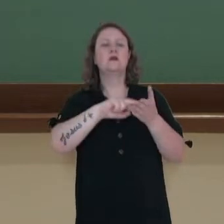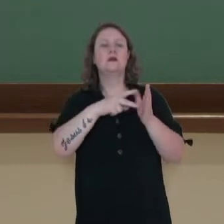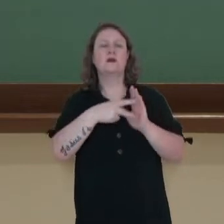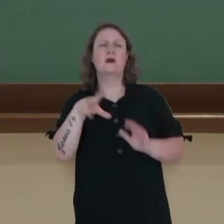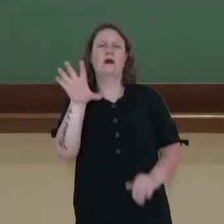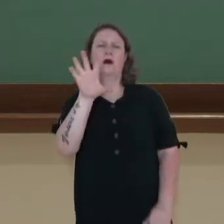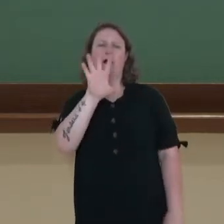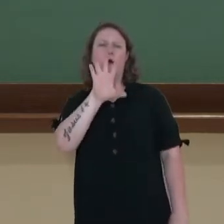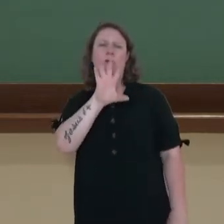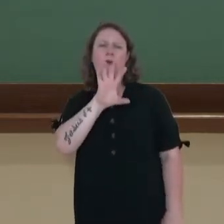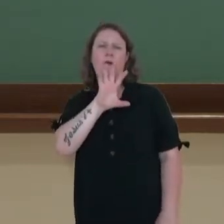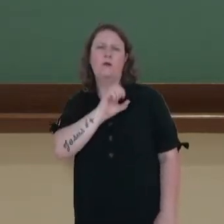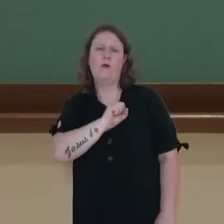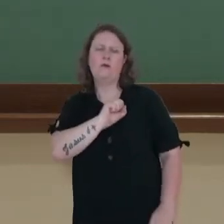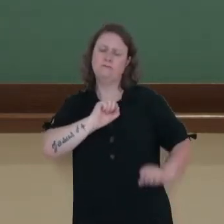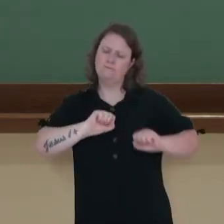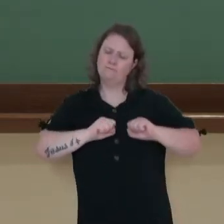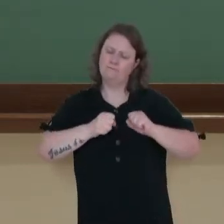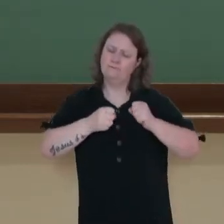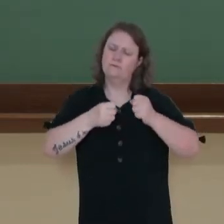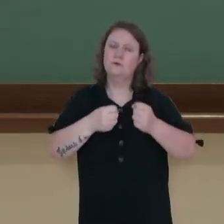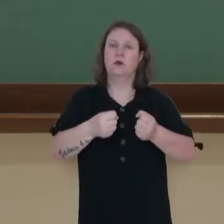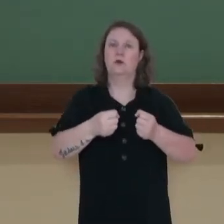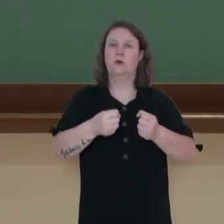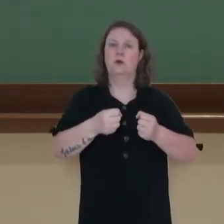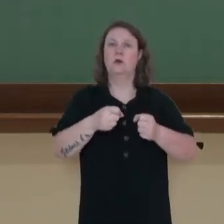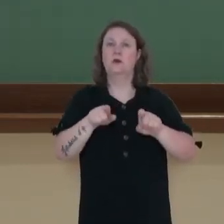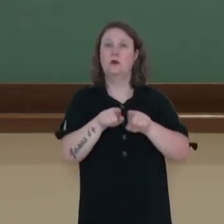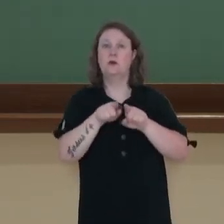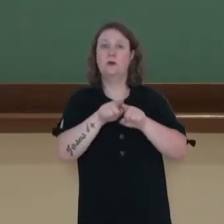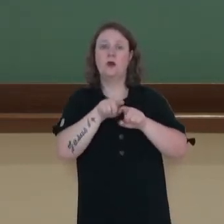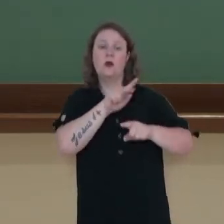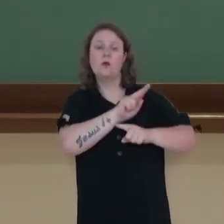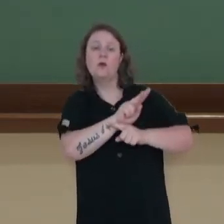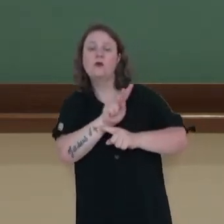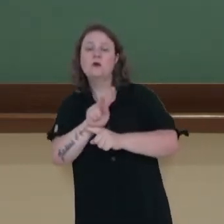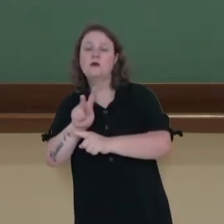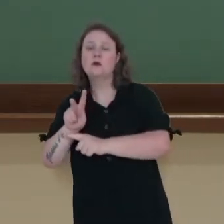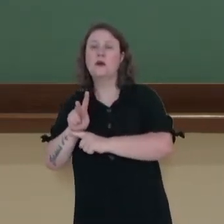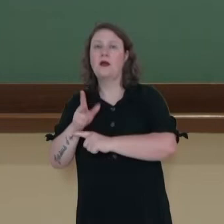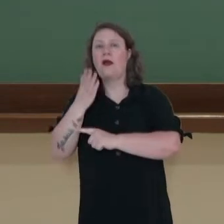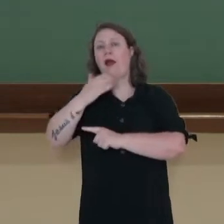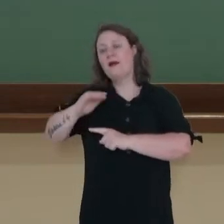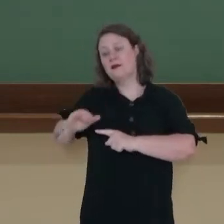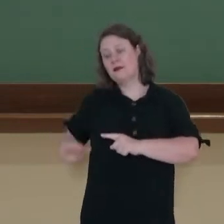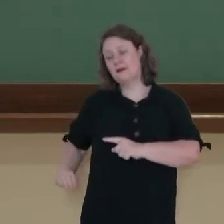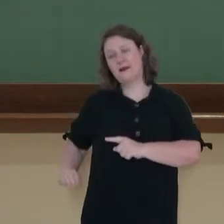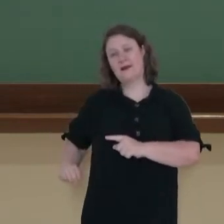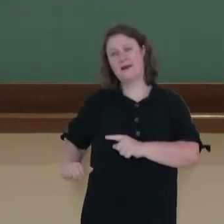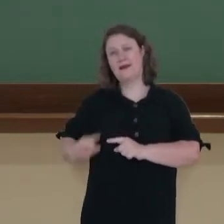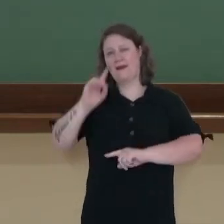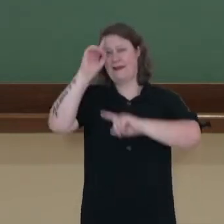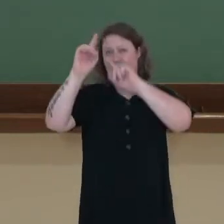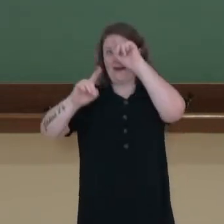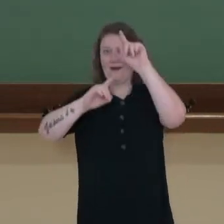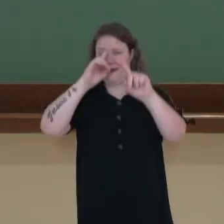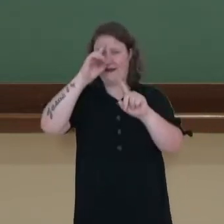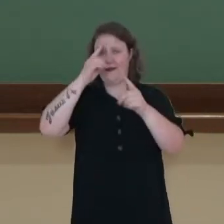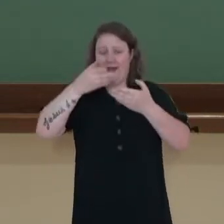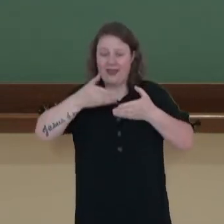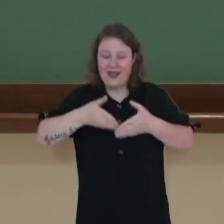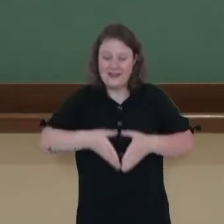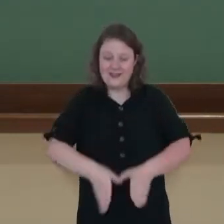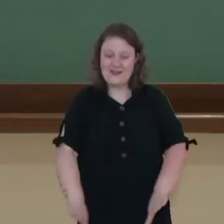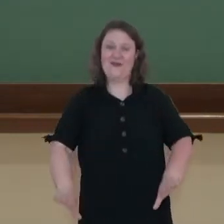devoção. Ela é abraçada e protege as crianças, que sugere a ideia de nascimento de uma